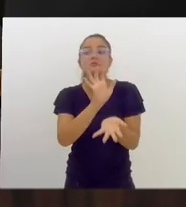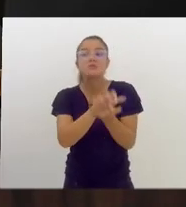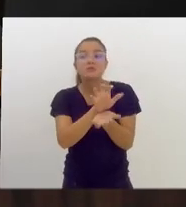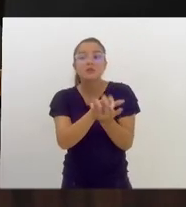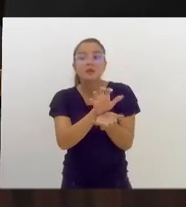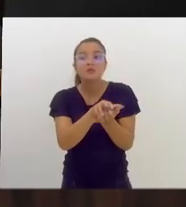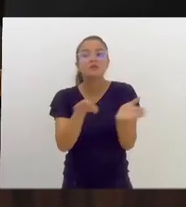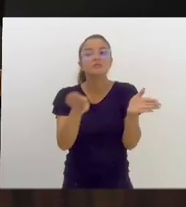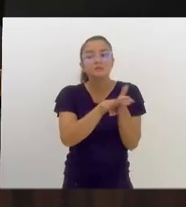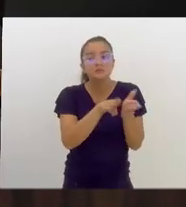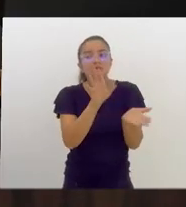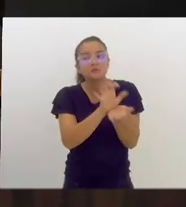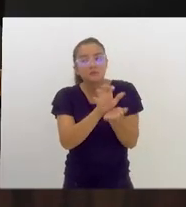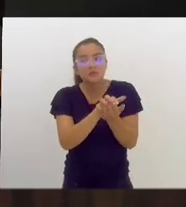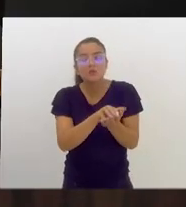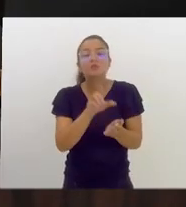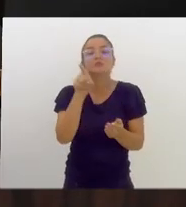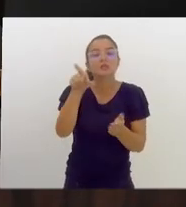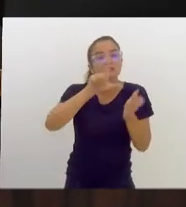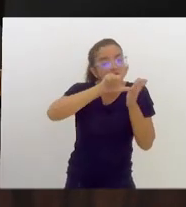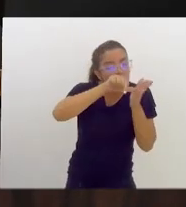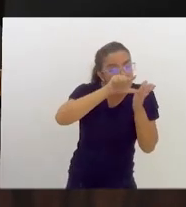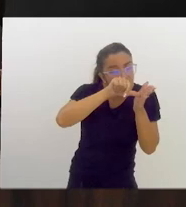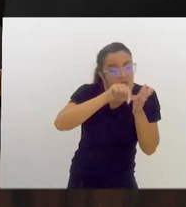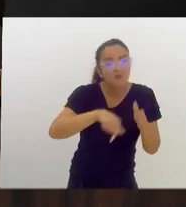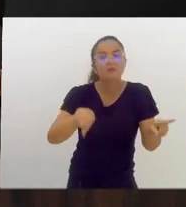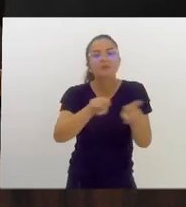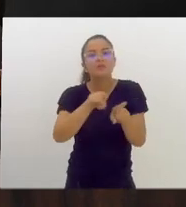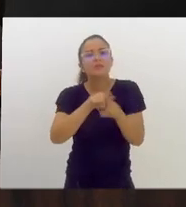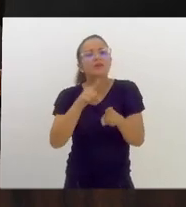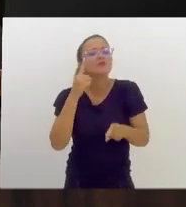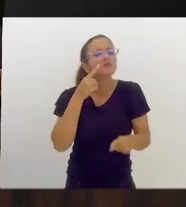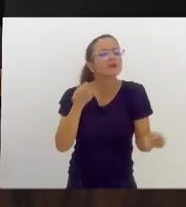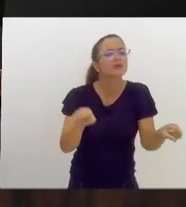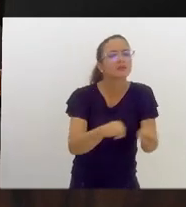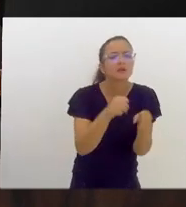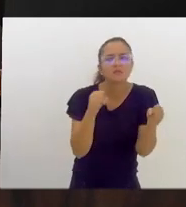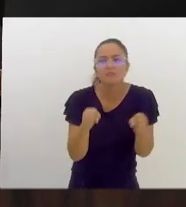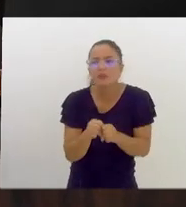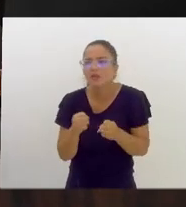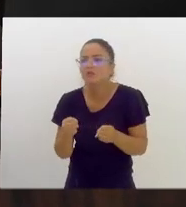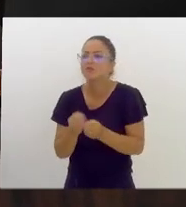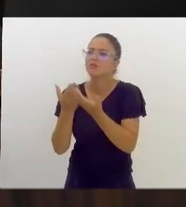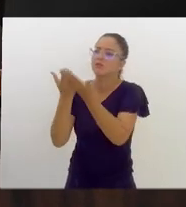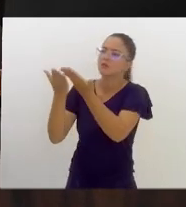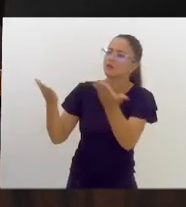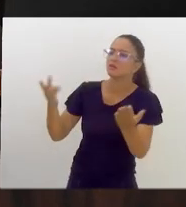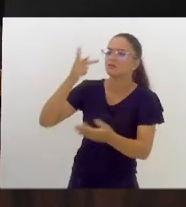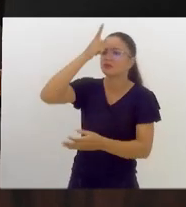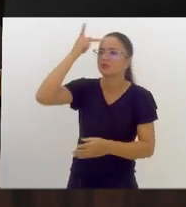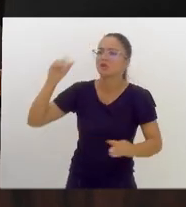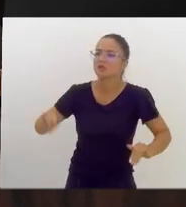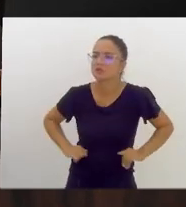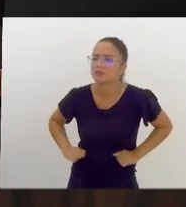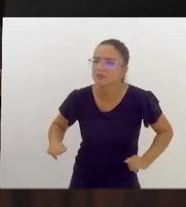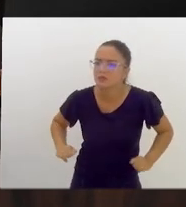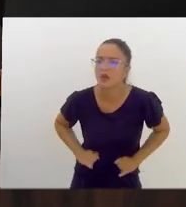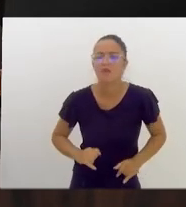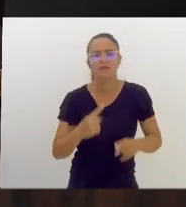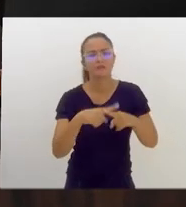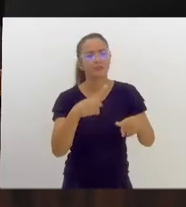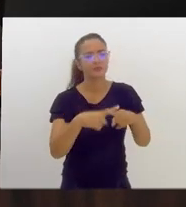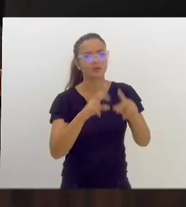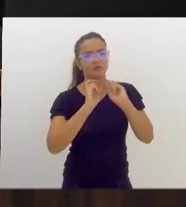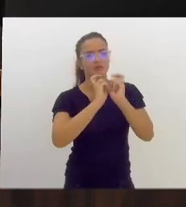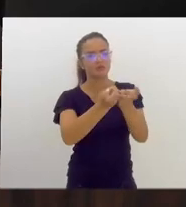do Brasil, bem como os danos sofridos pelos usuários relacionados à má prestação do serviço